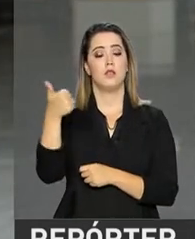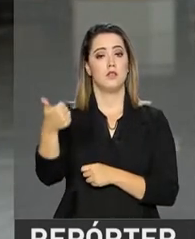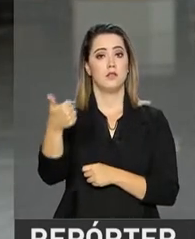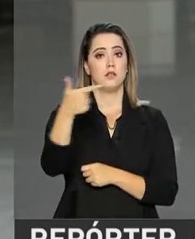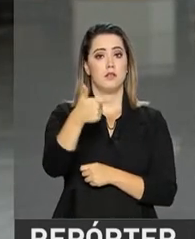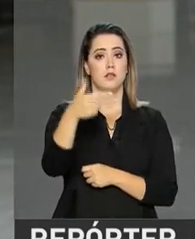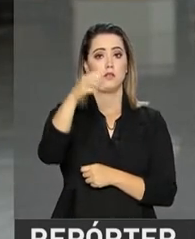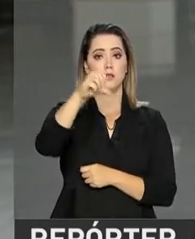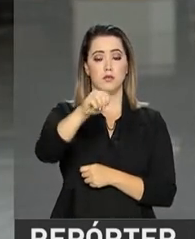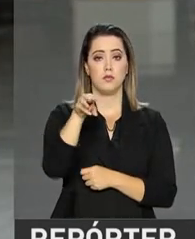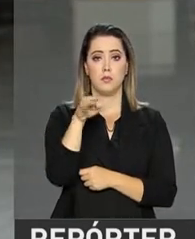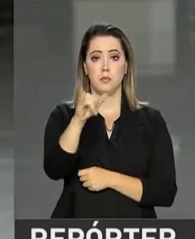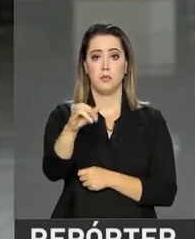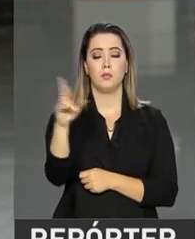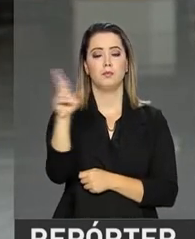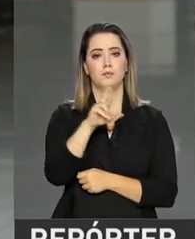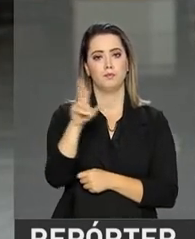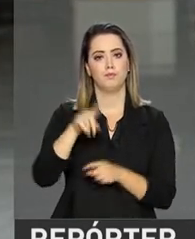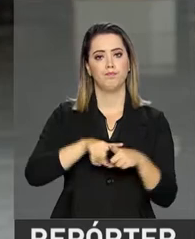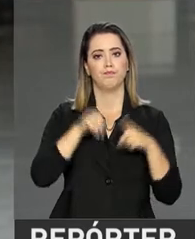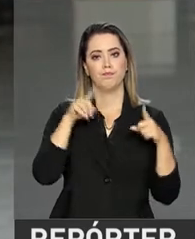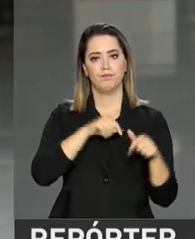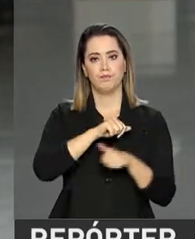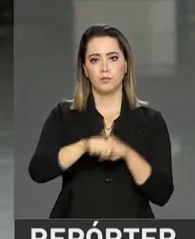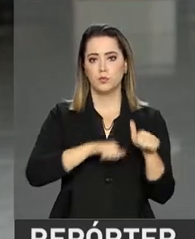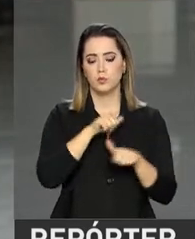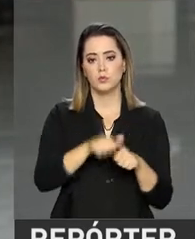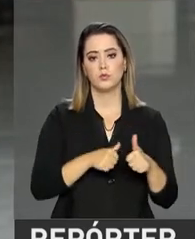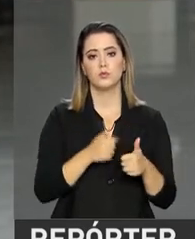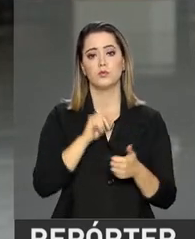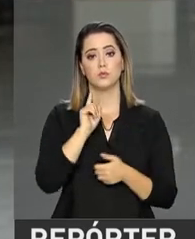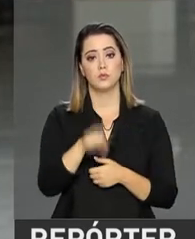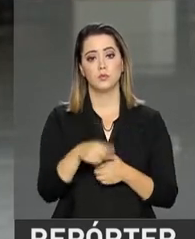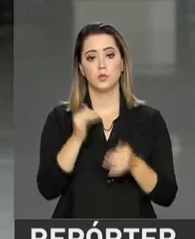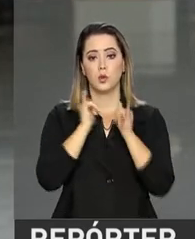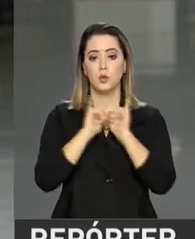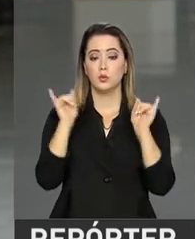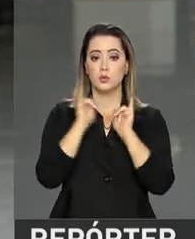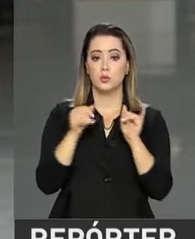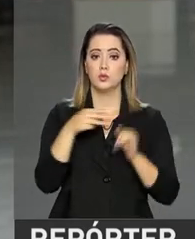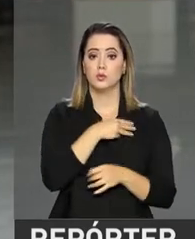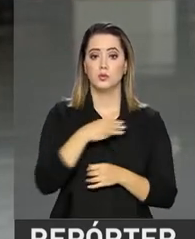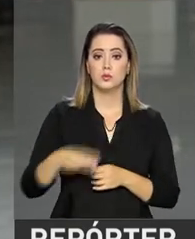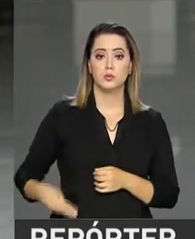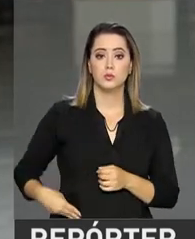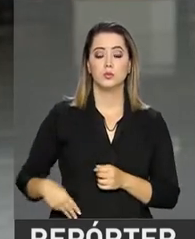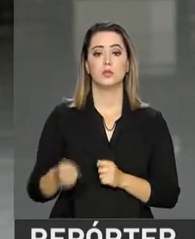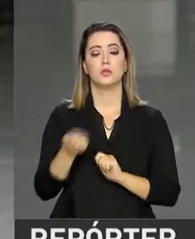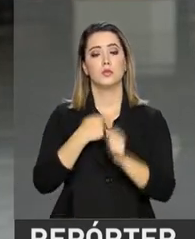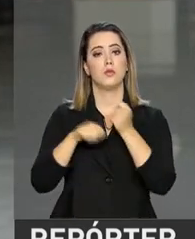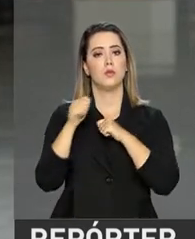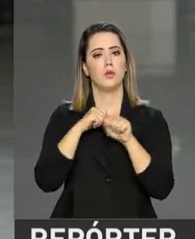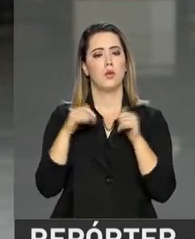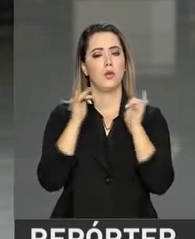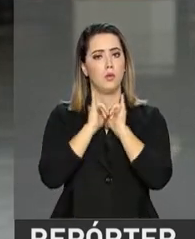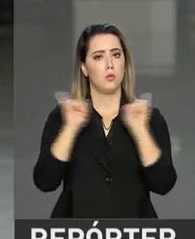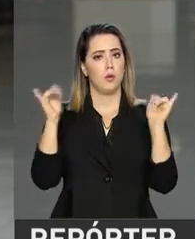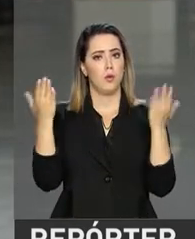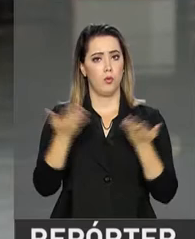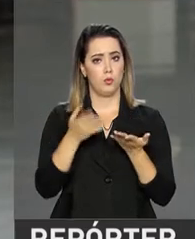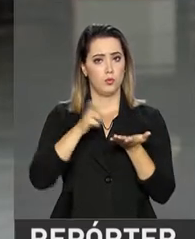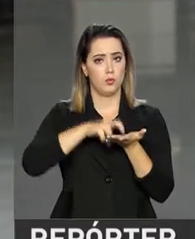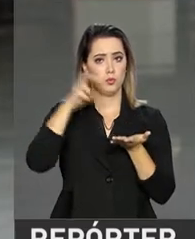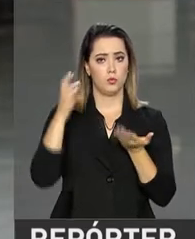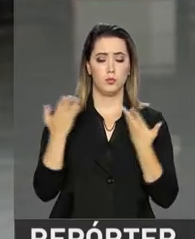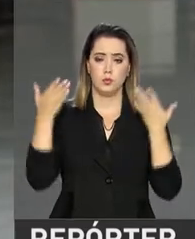bilhões de reais mas esses números serão revistos o anúncio do ministro henrique meirelles foi feito hoje pela manhã durante